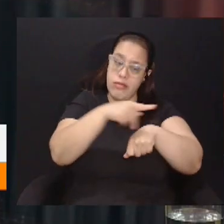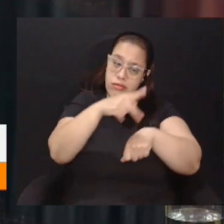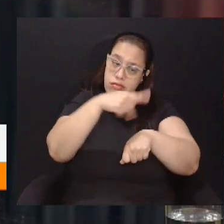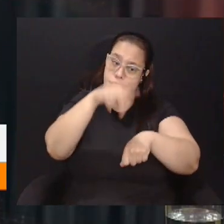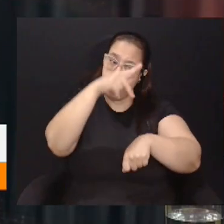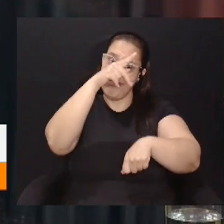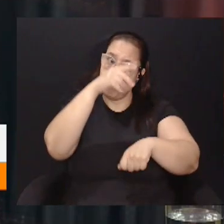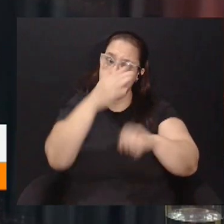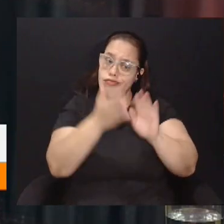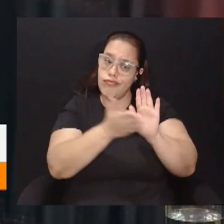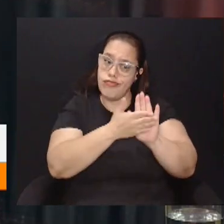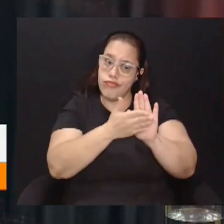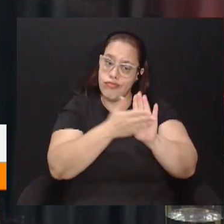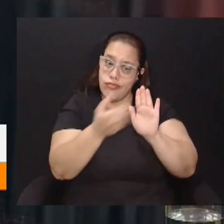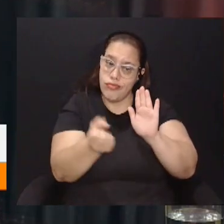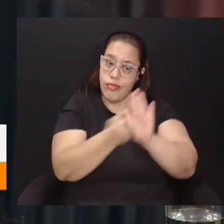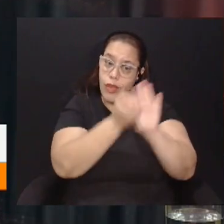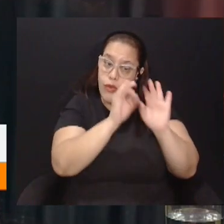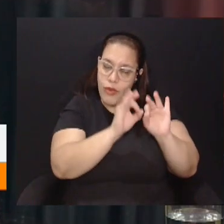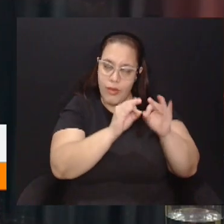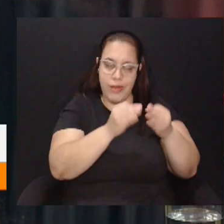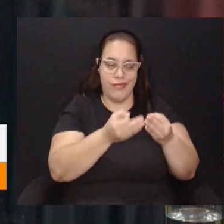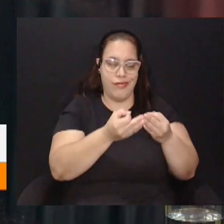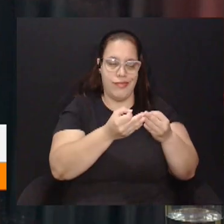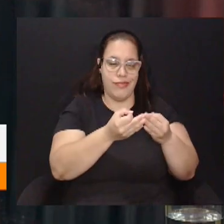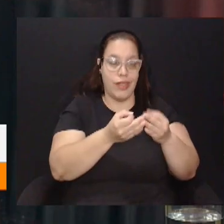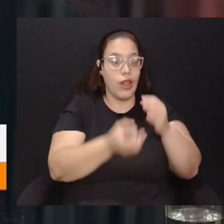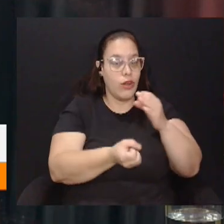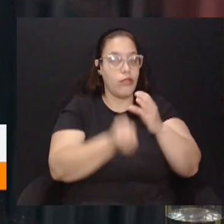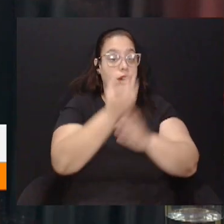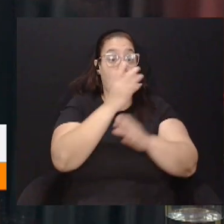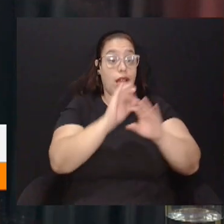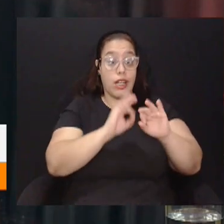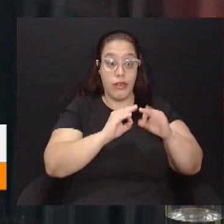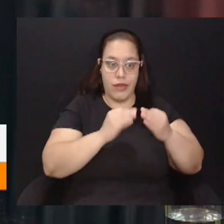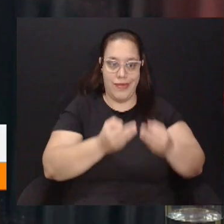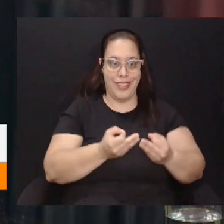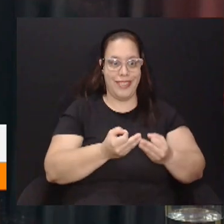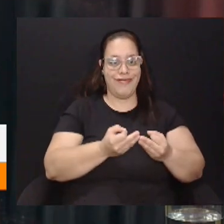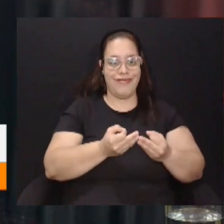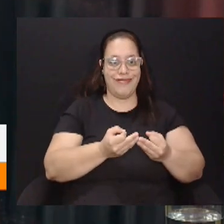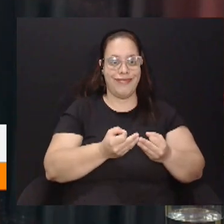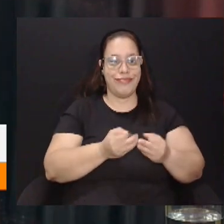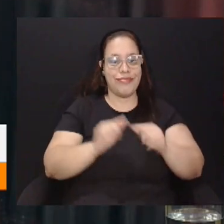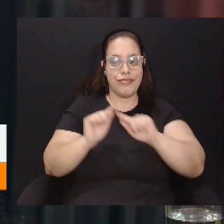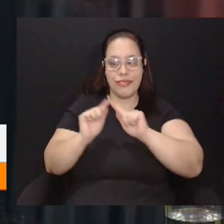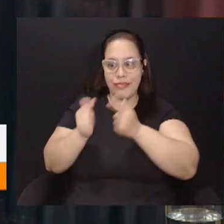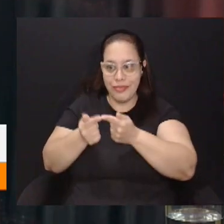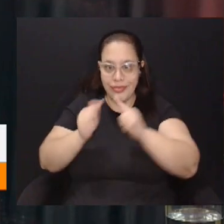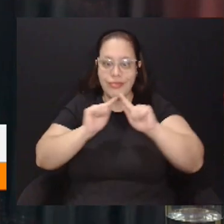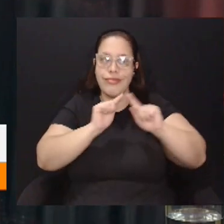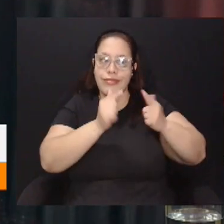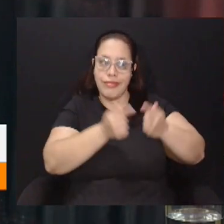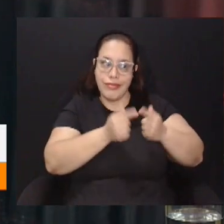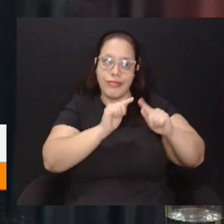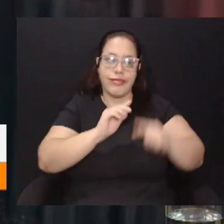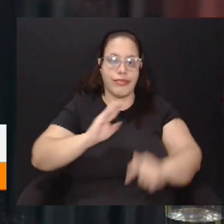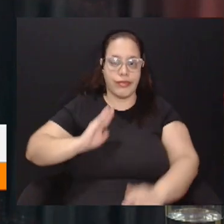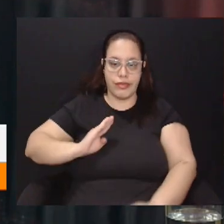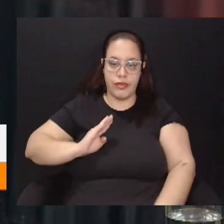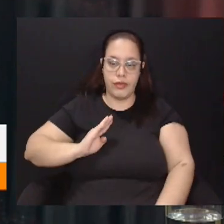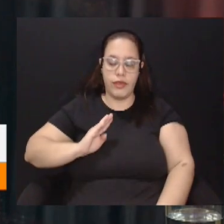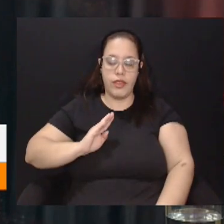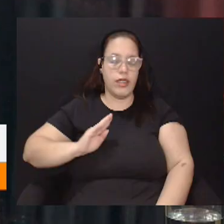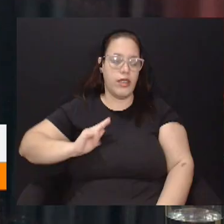elemento familiar. Ela nasce em família. Então, os grupos de hebreus que viviam no